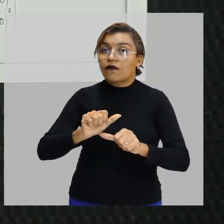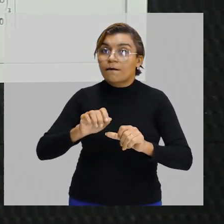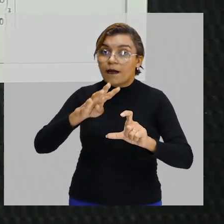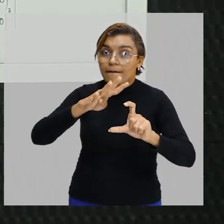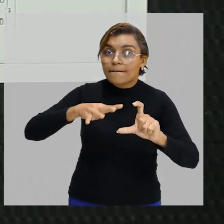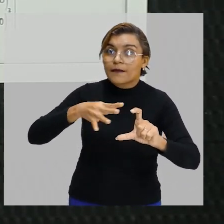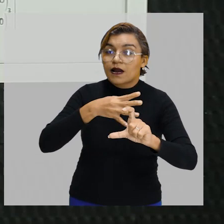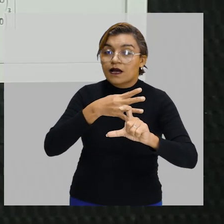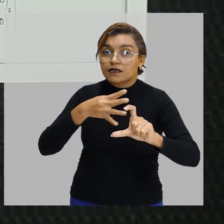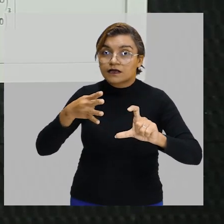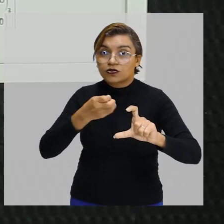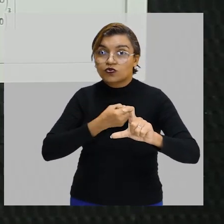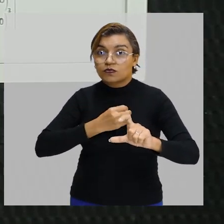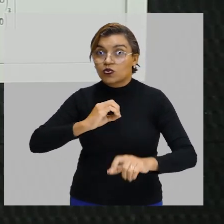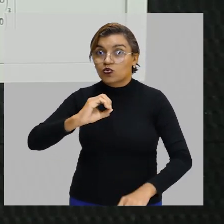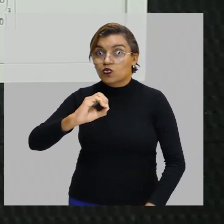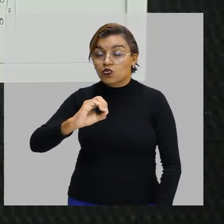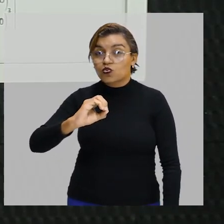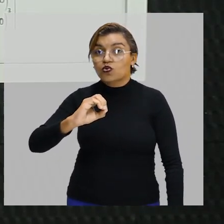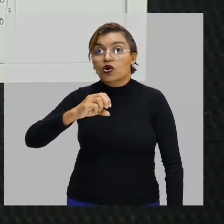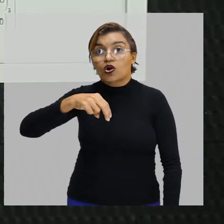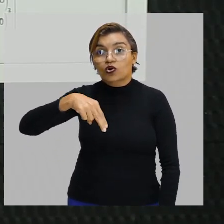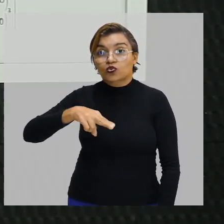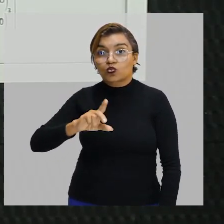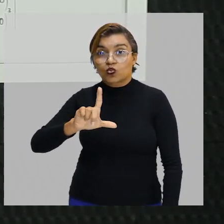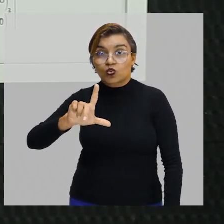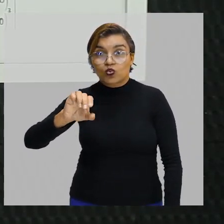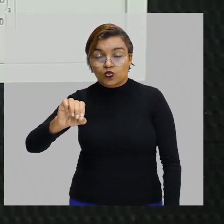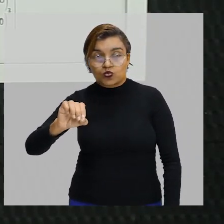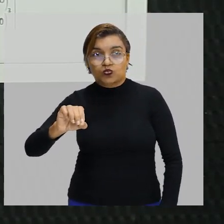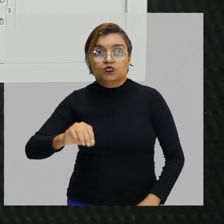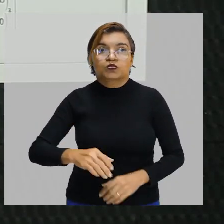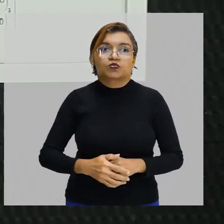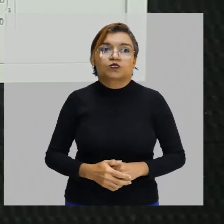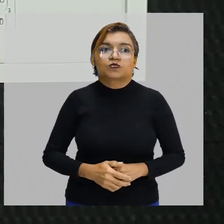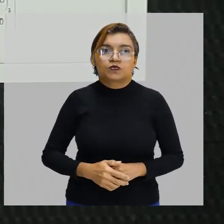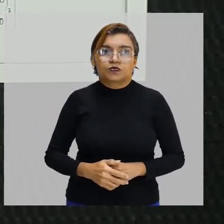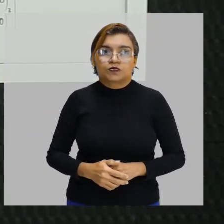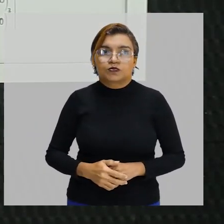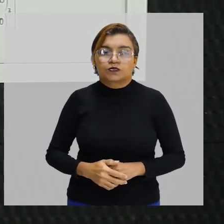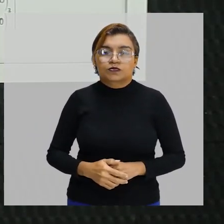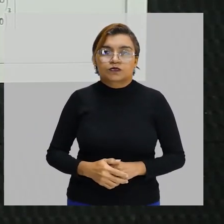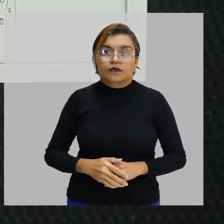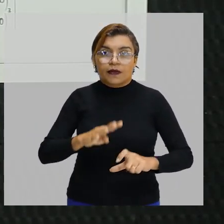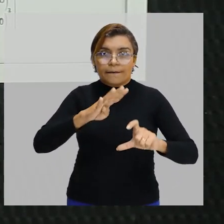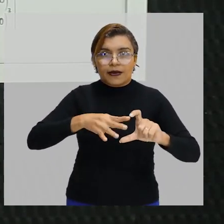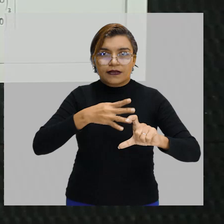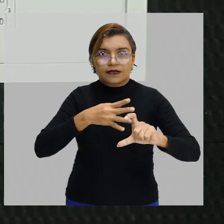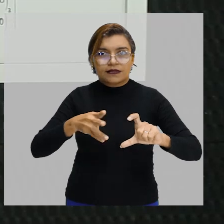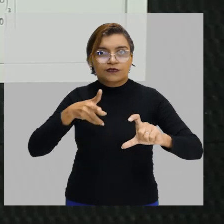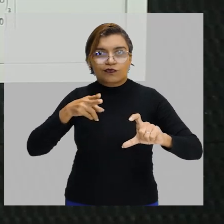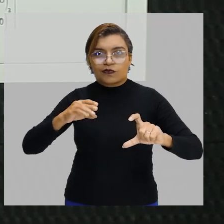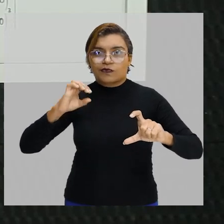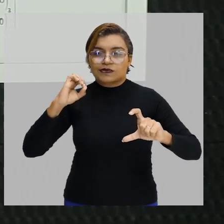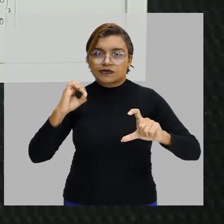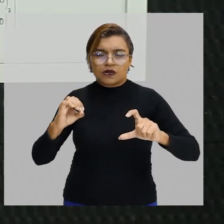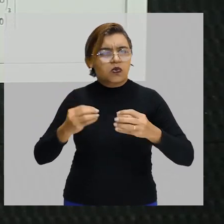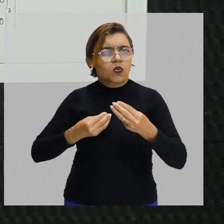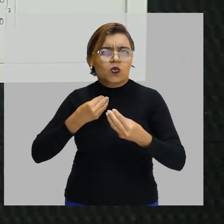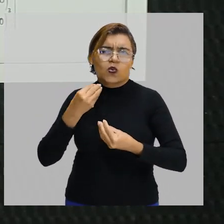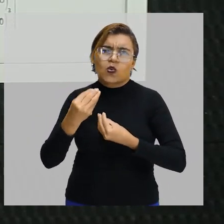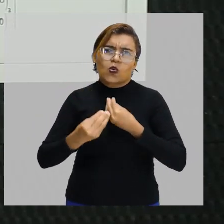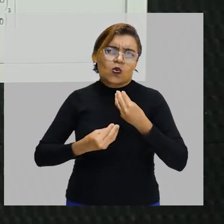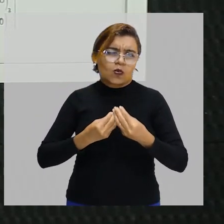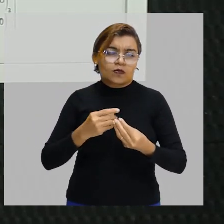qual o valor de x para que esse determinante aqui seja igual a 0. Ora, turma, o que a gente poderia fazer? Tem